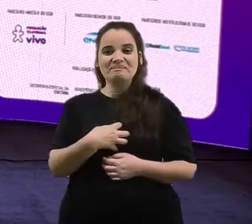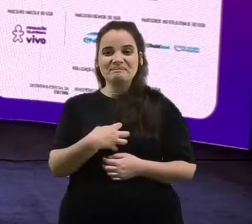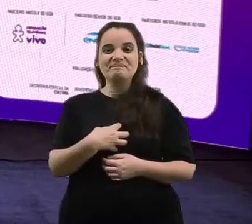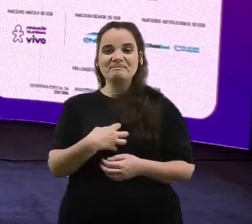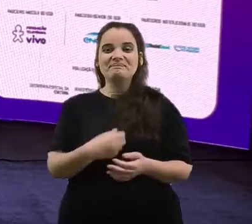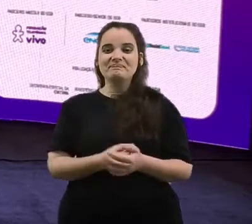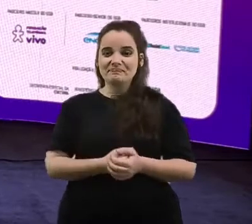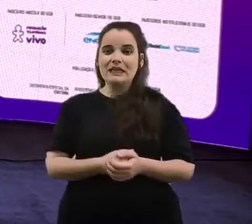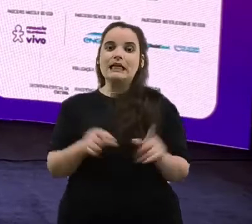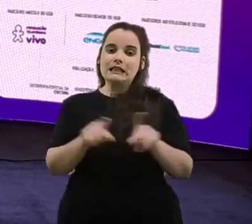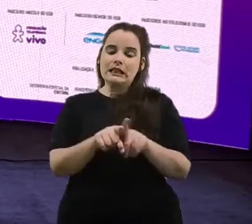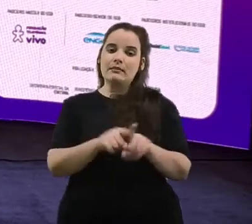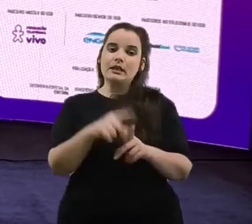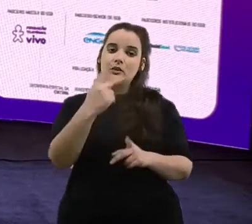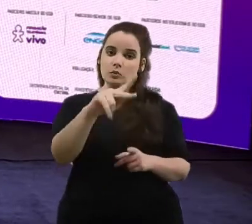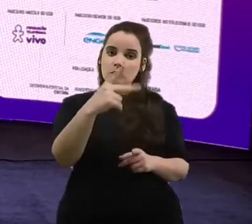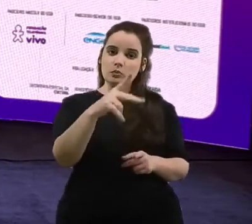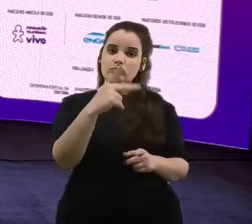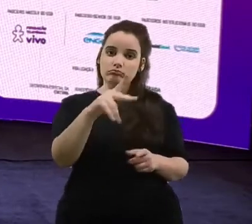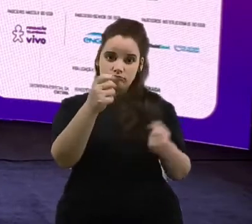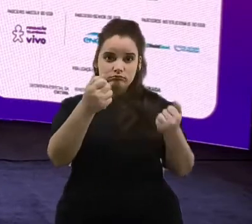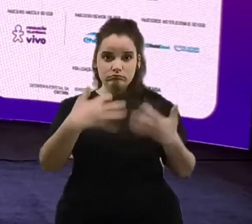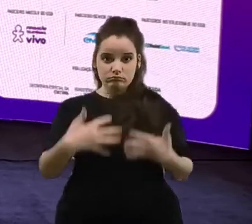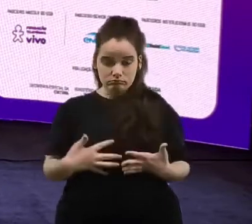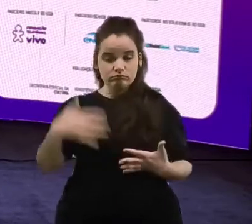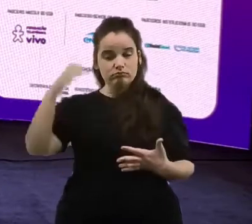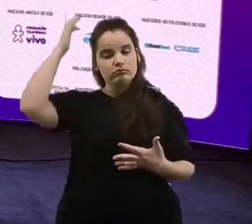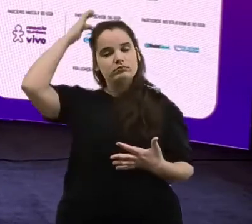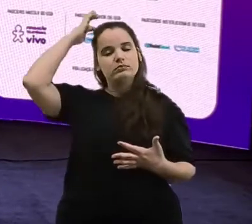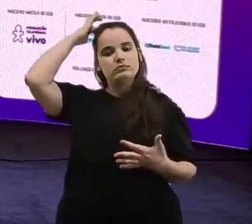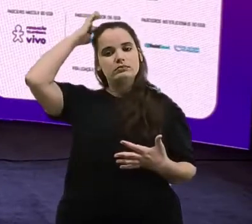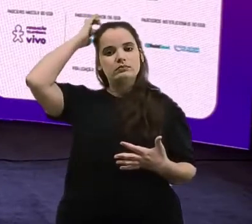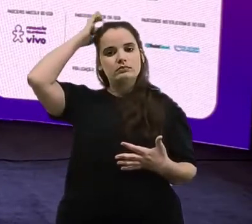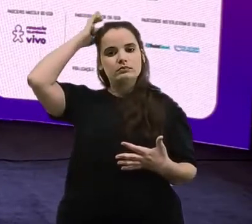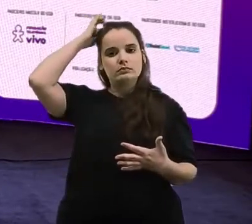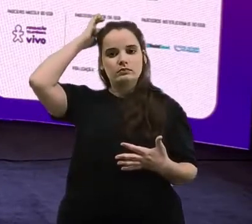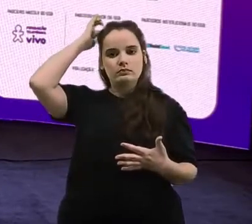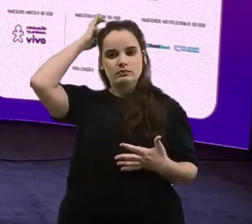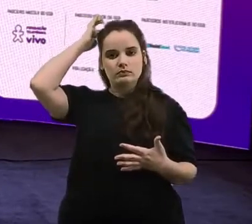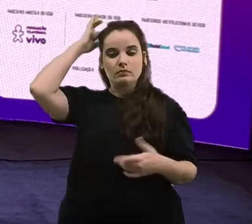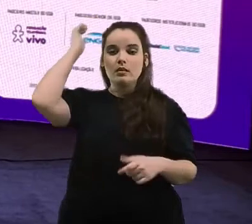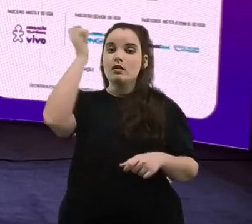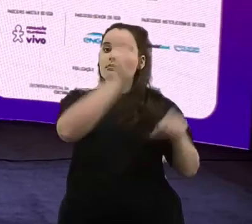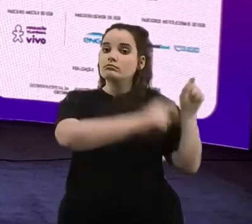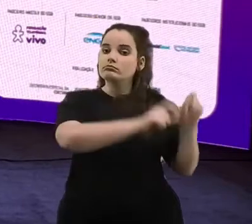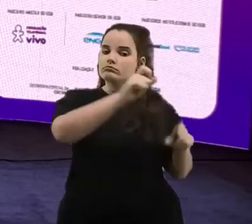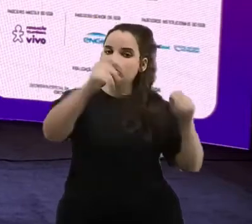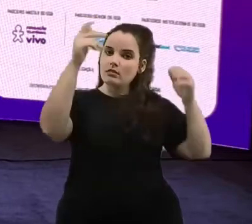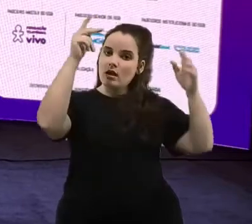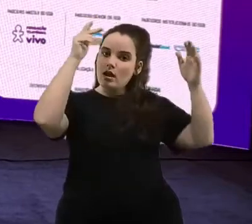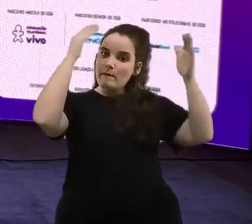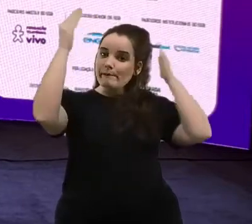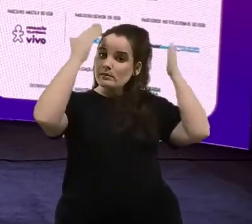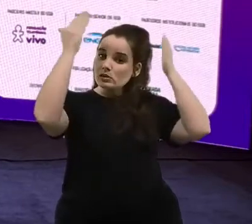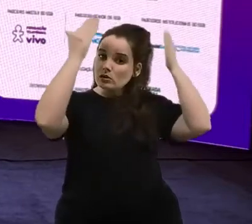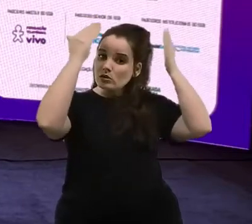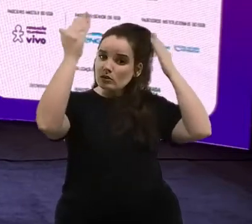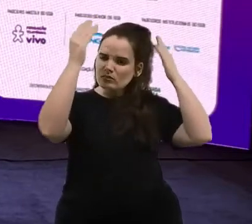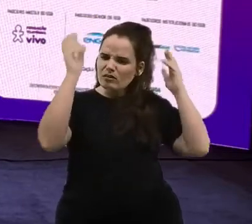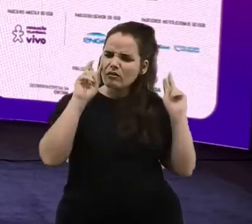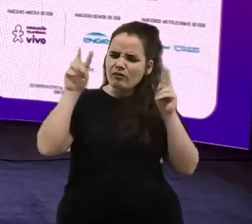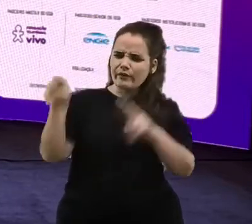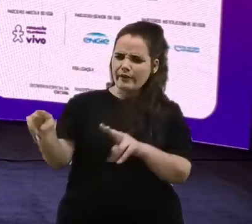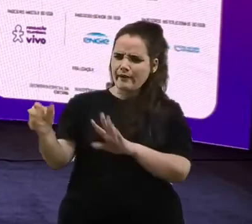Fernanda, com relação a como os terapeutas, como os psicólogos enxergam o Yooper, né?